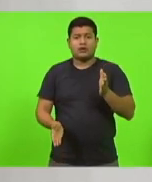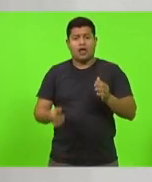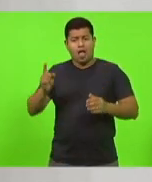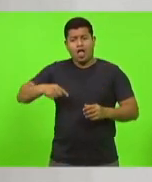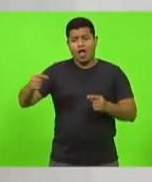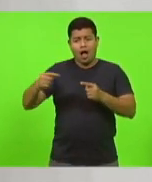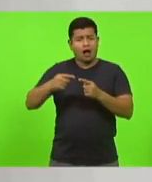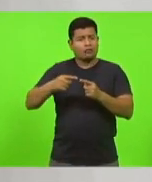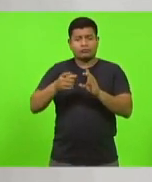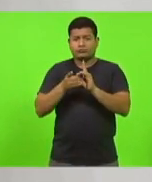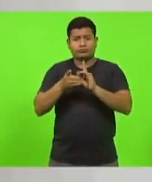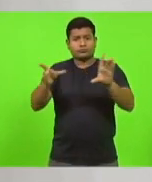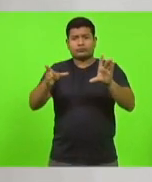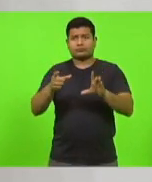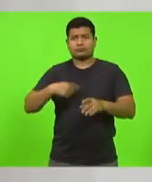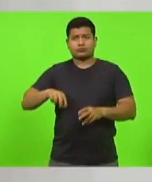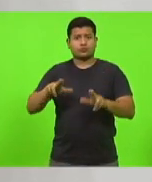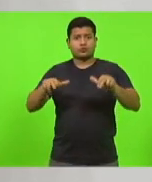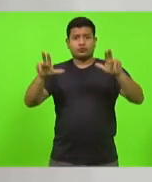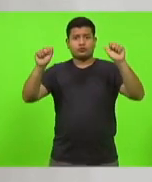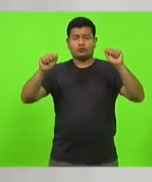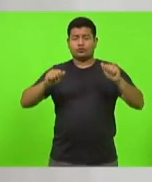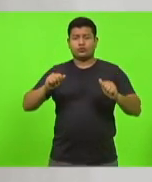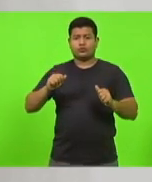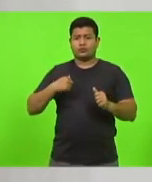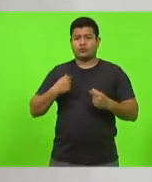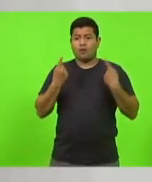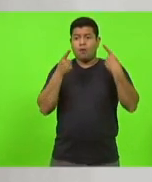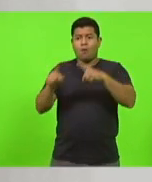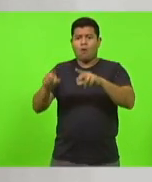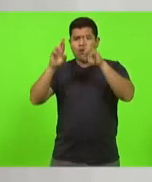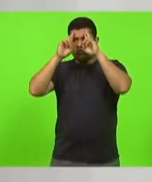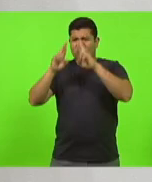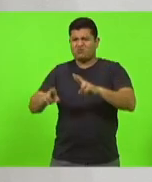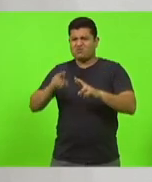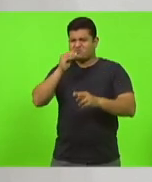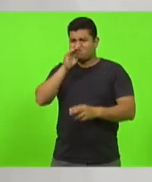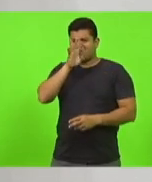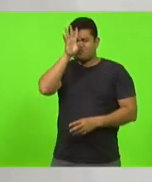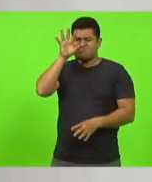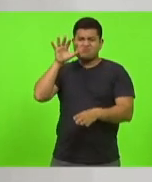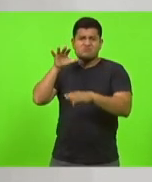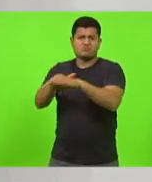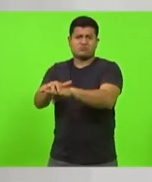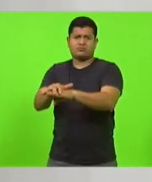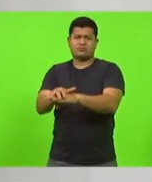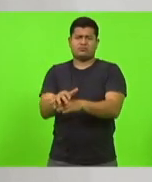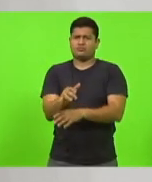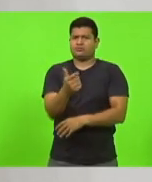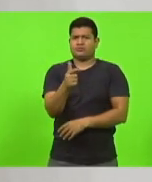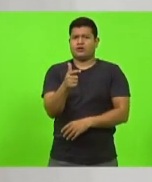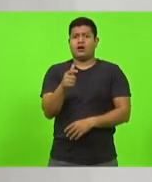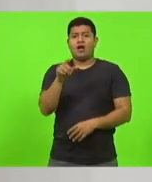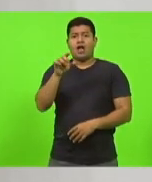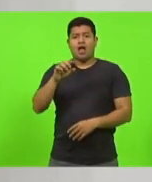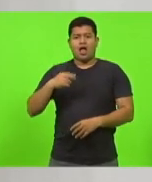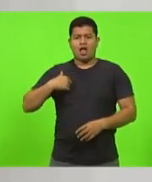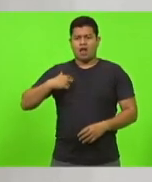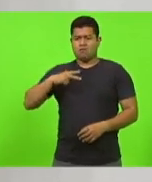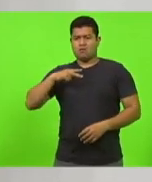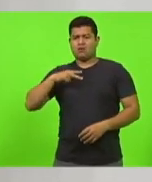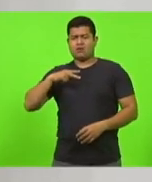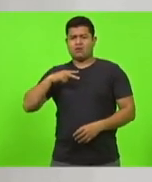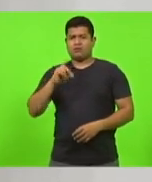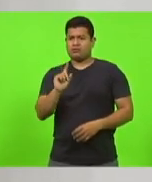faltei com respeito a nenhum colega, porque o debate aqui não é pessoal. Ele é de concepção de educação, de